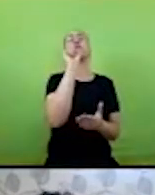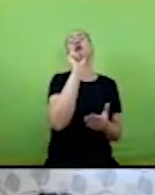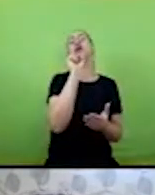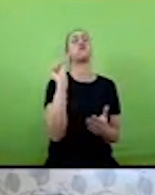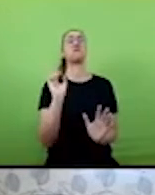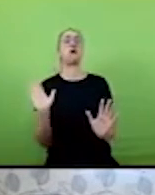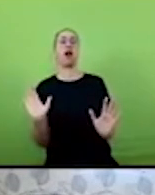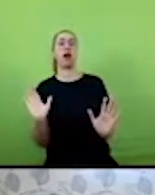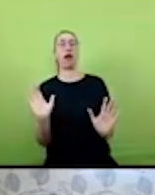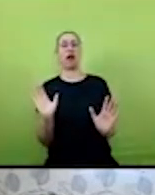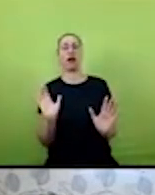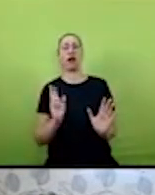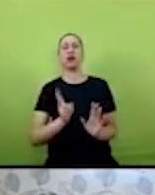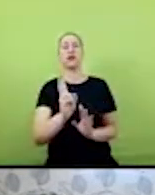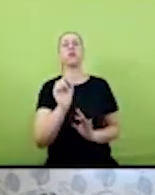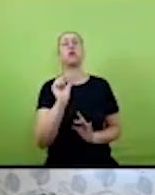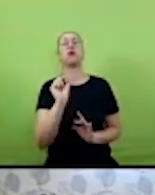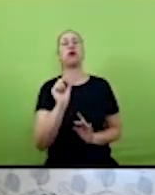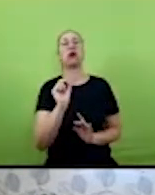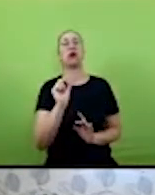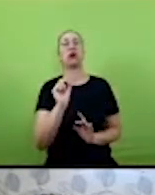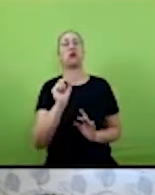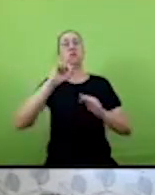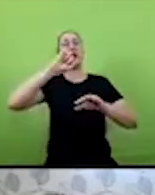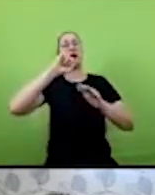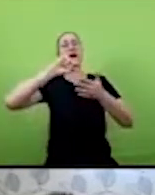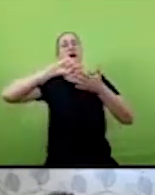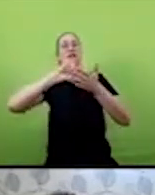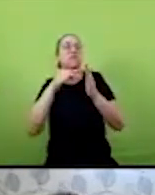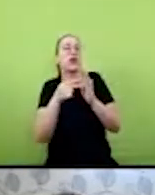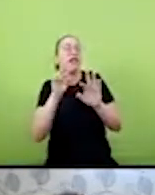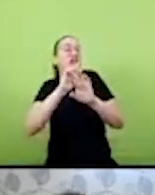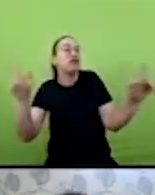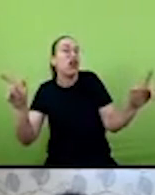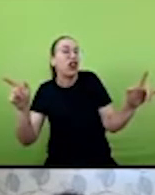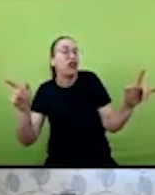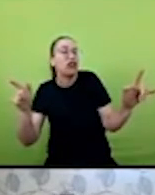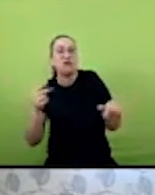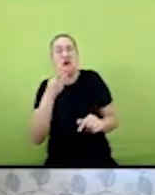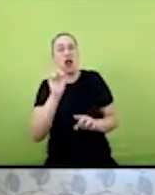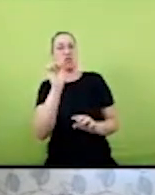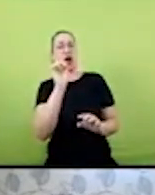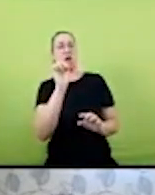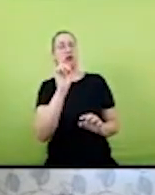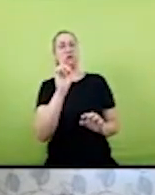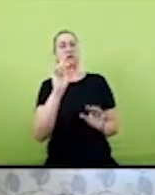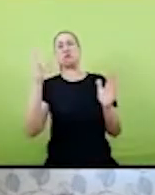apenas uma contravenção penal, né, não era considerado crime. Então, hoje a gente tem a lei da importunação sexual,